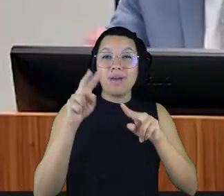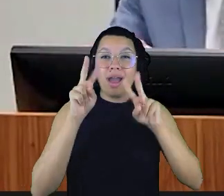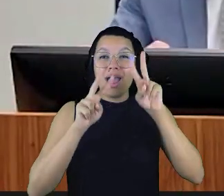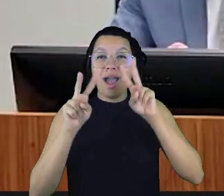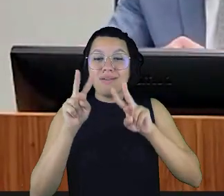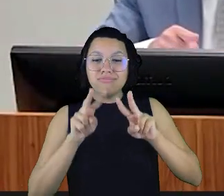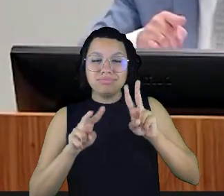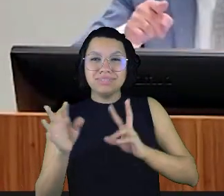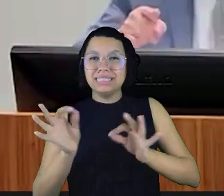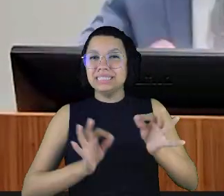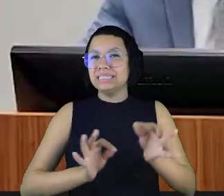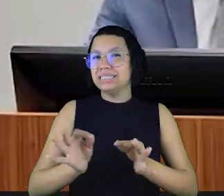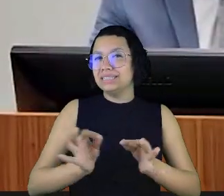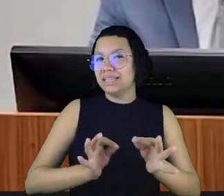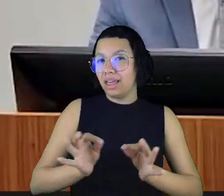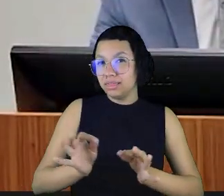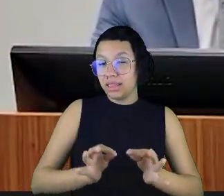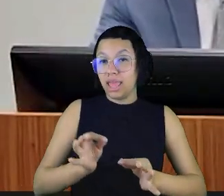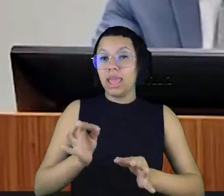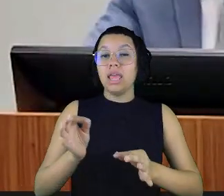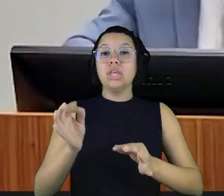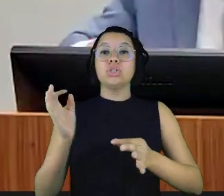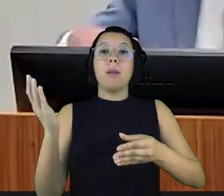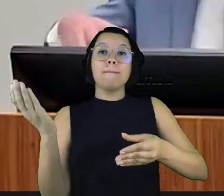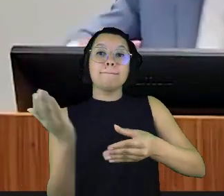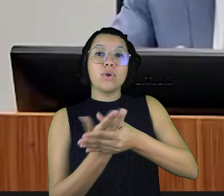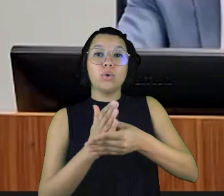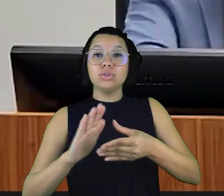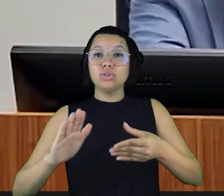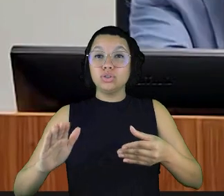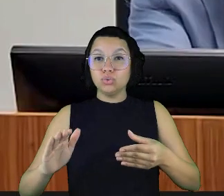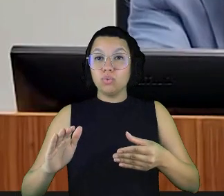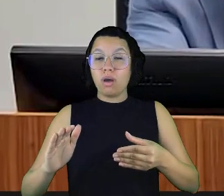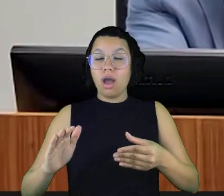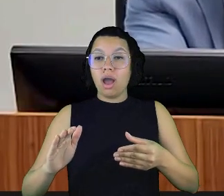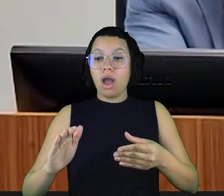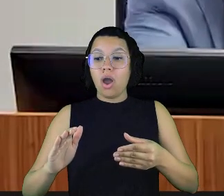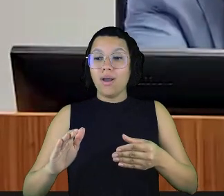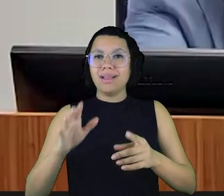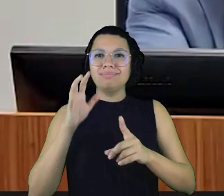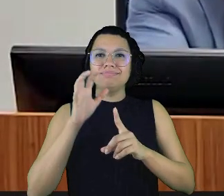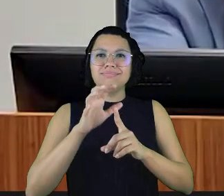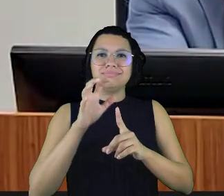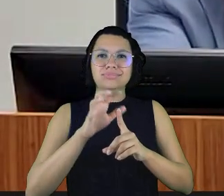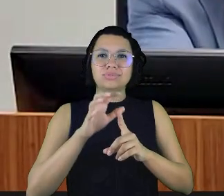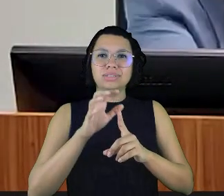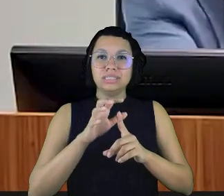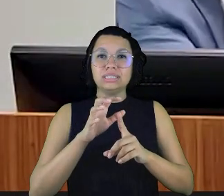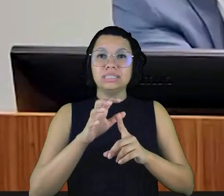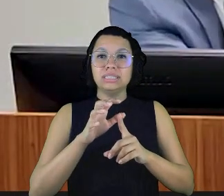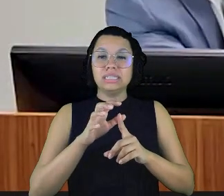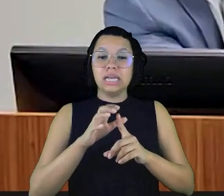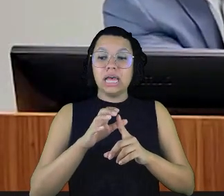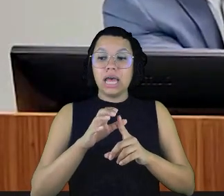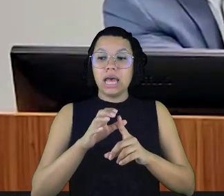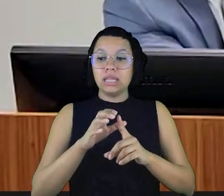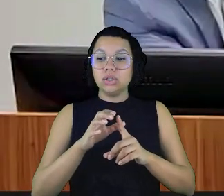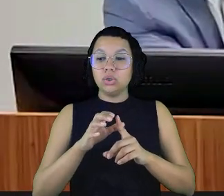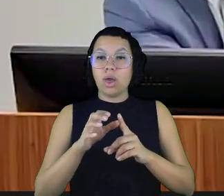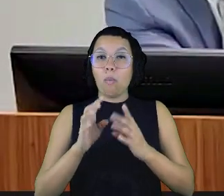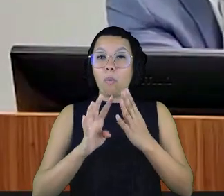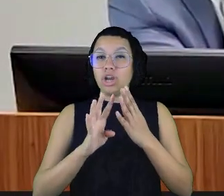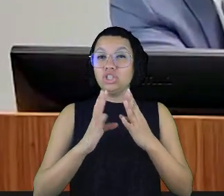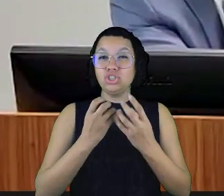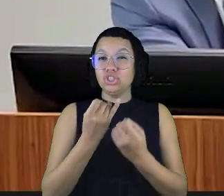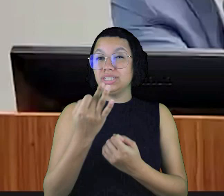estratégia processual que implica o turbinamento dos processos que transitam no